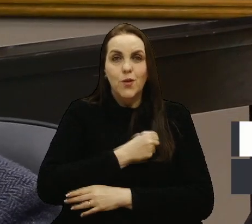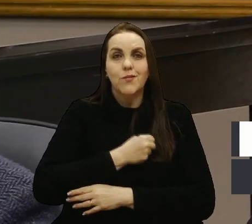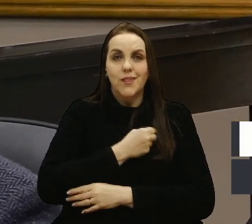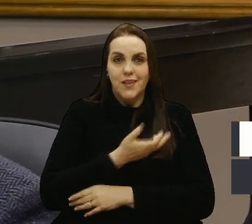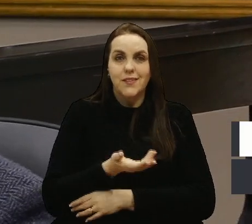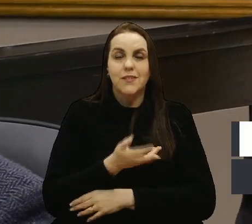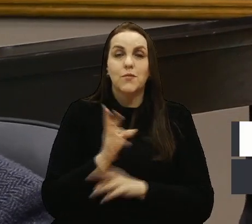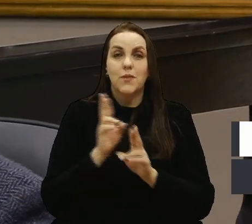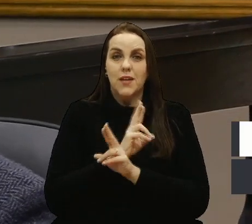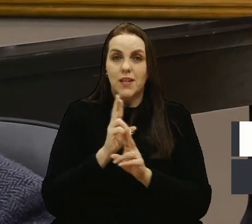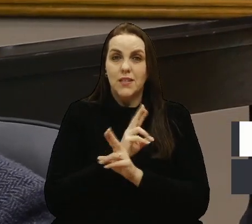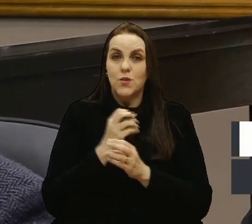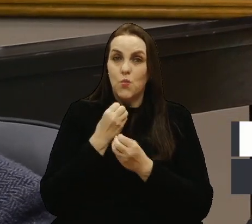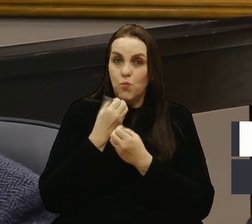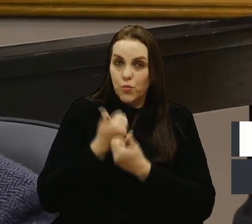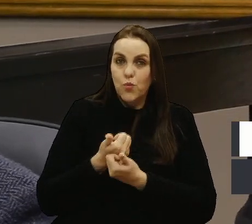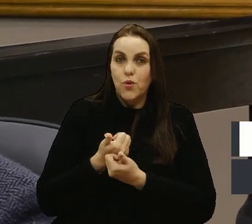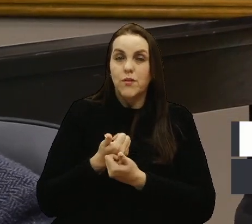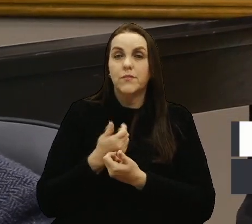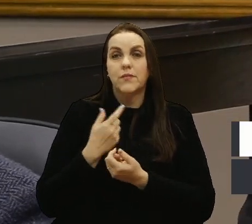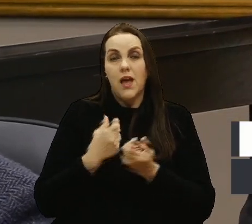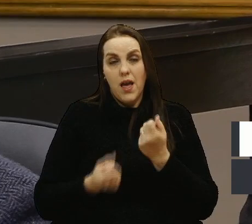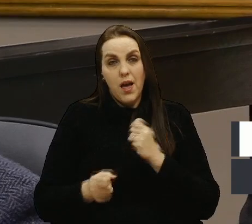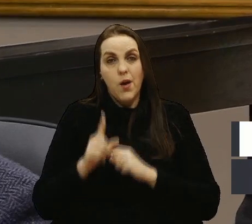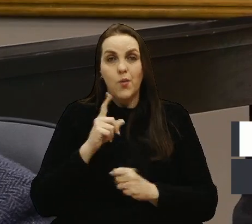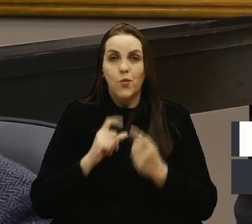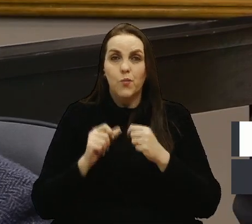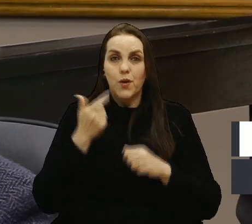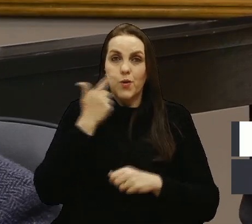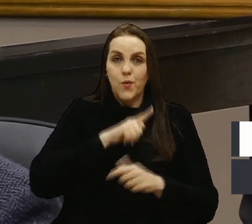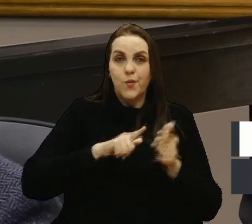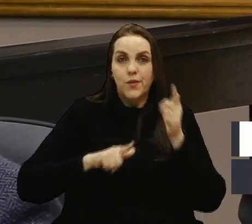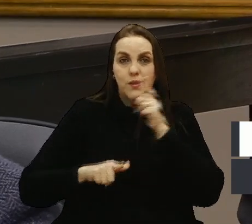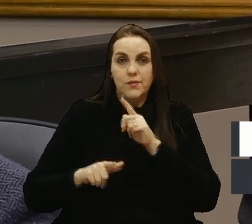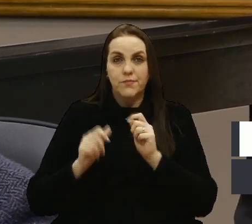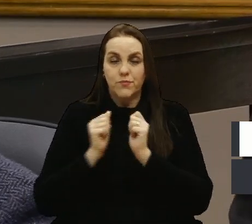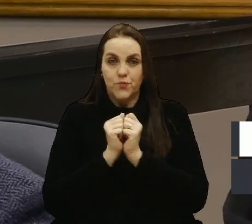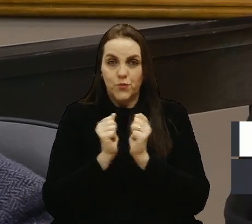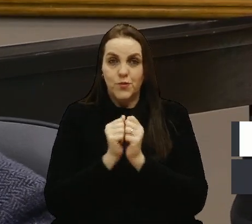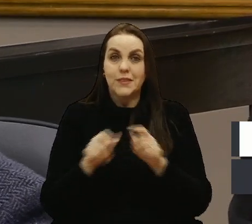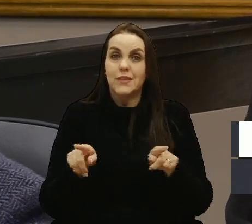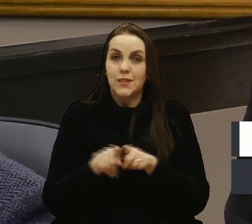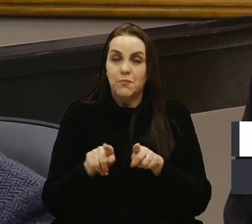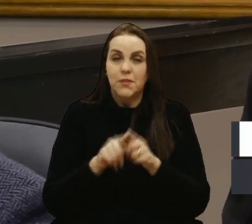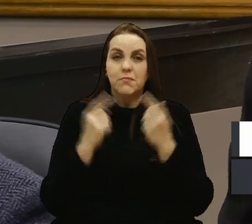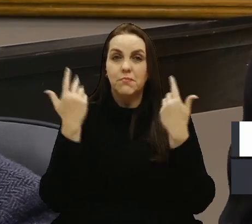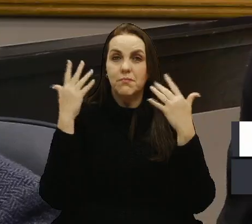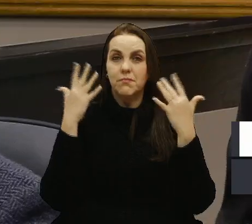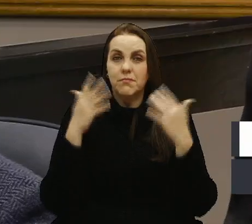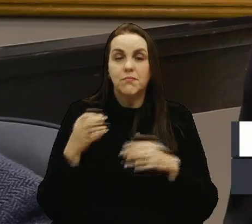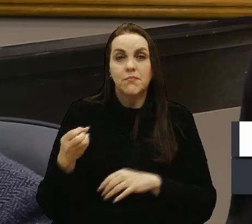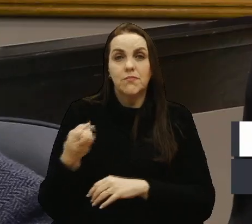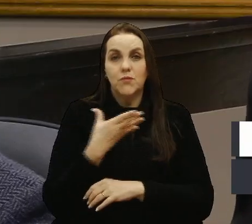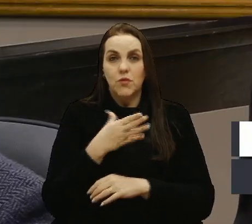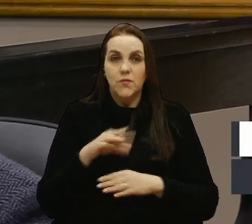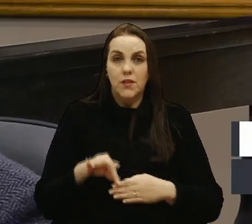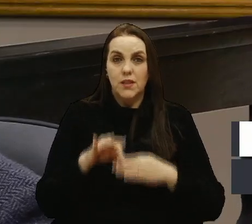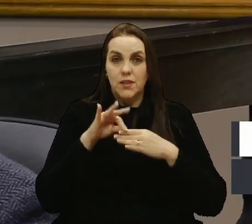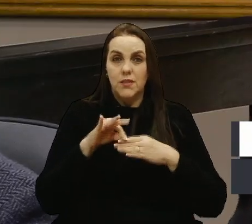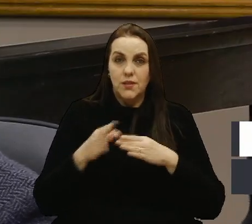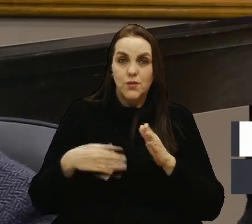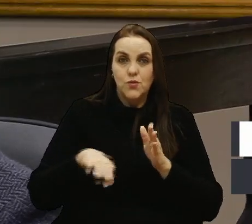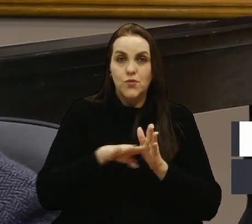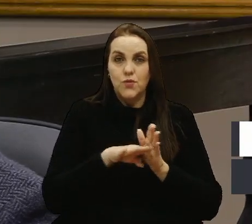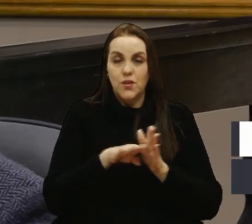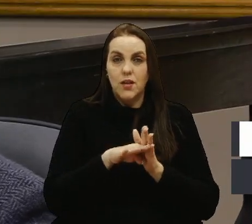uma relação boa ali, tivemos algumas conquistas juntos ali, e também parabenizar o novo comando que chega. Eu acho que chega para somar, os índices